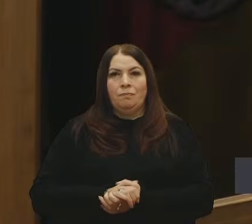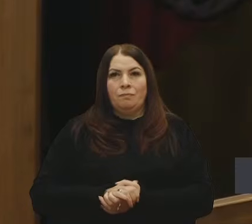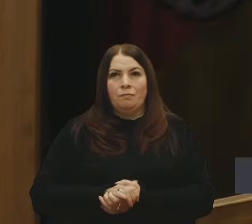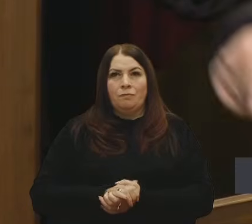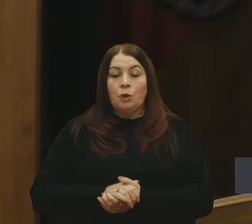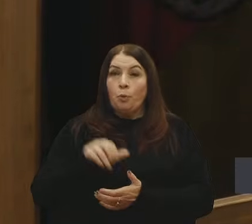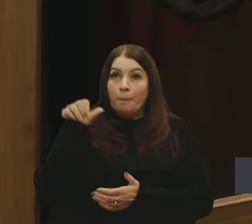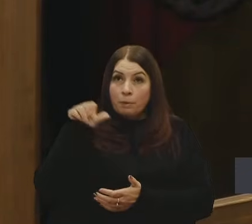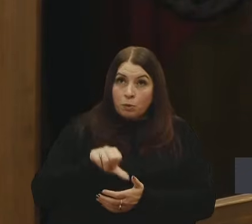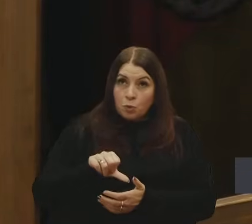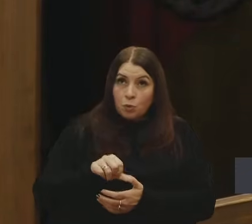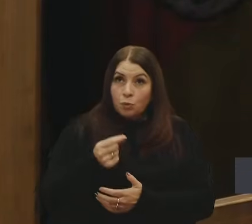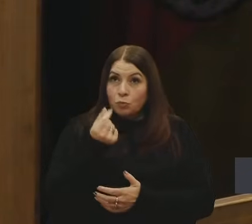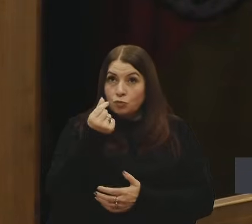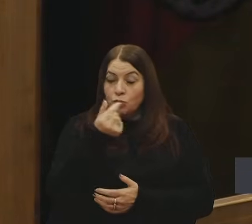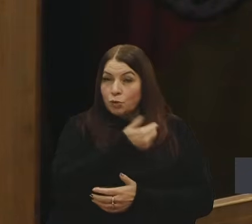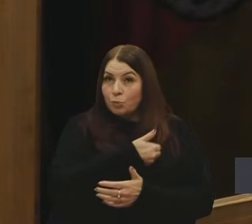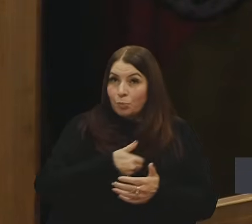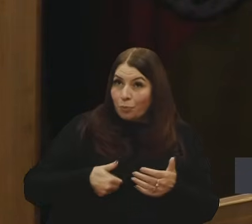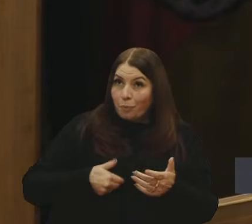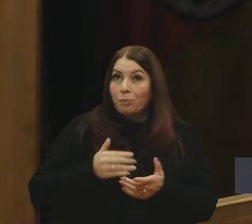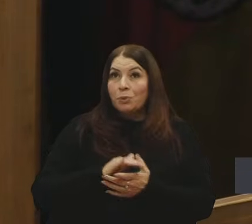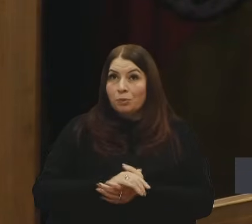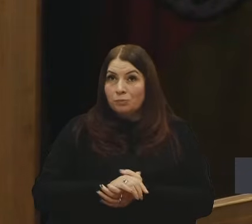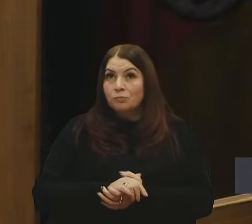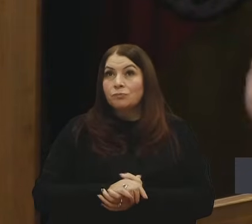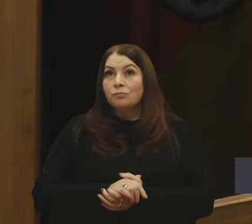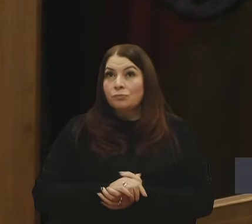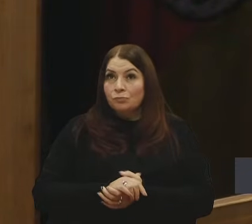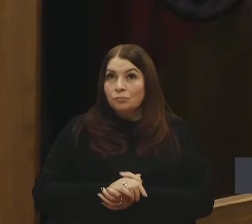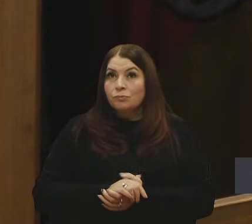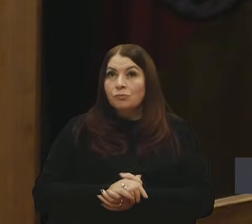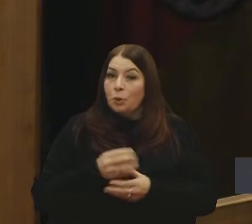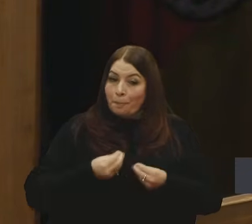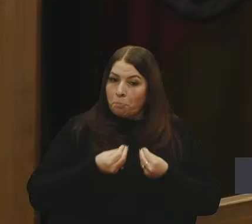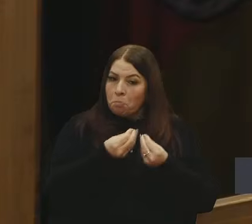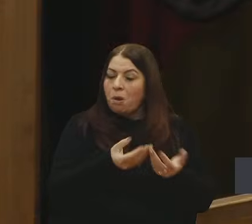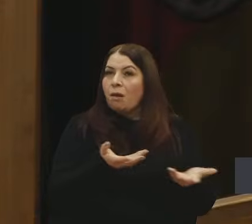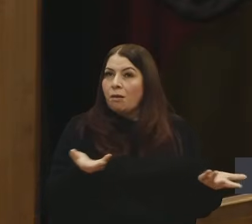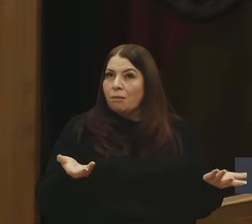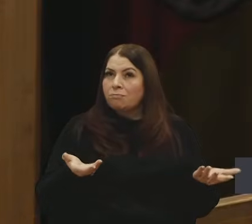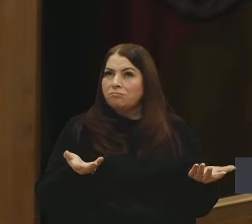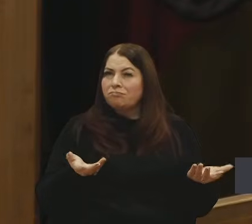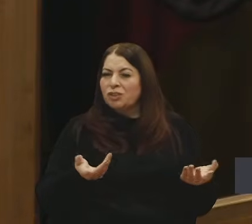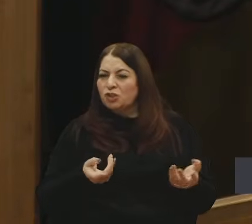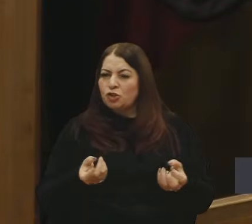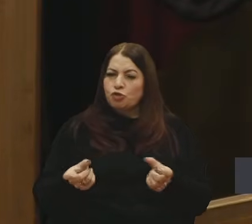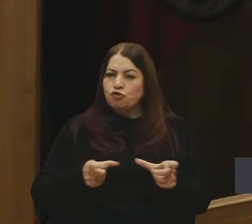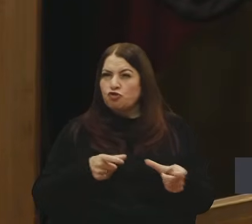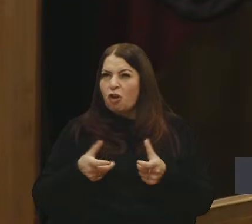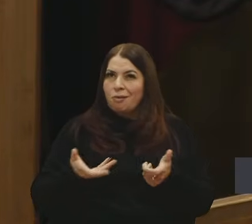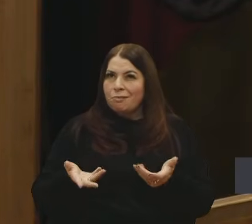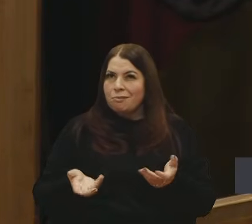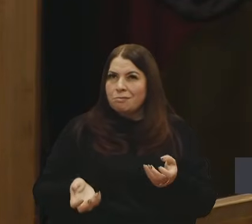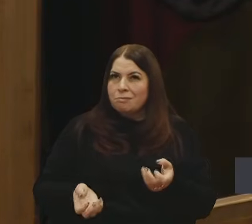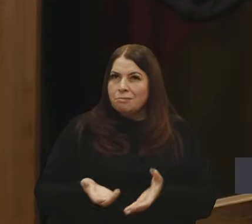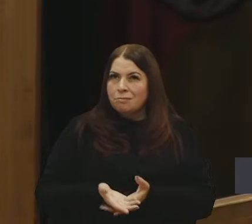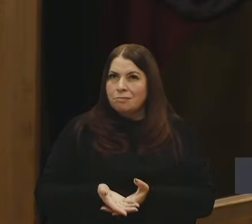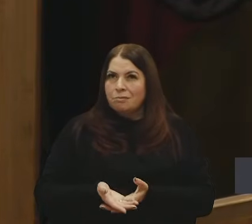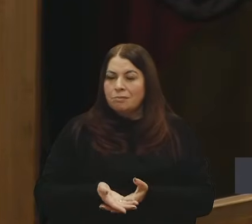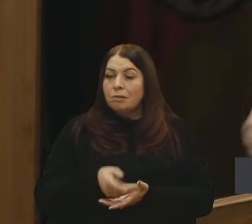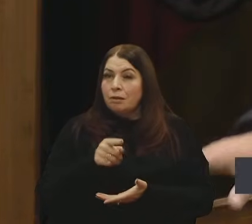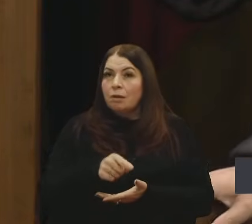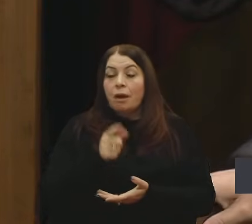o pior é que é com dinheiro público. Uma doação, uma jogatina